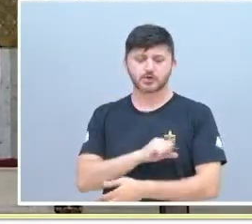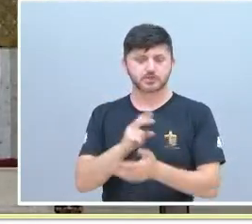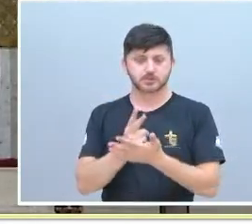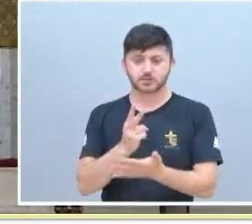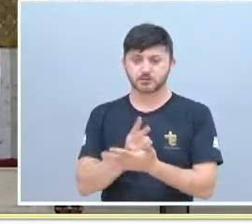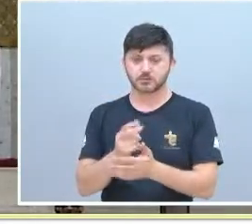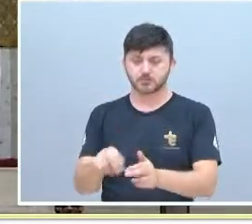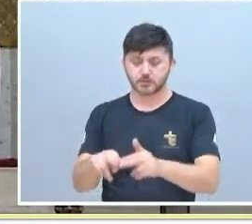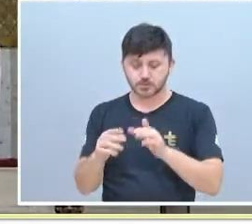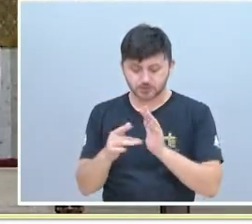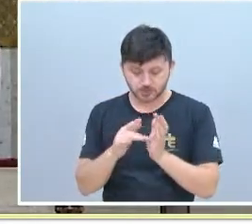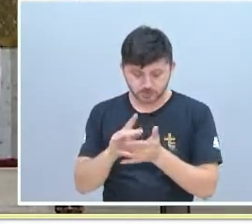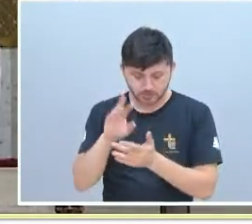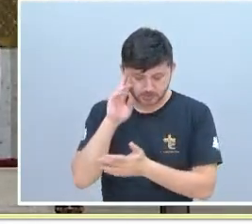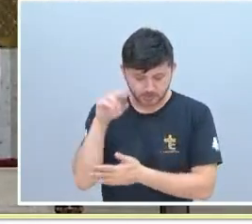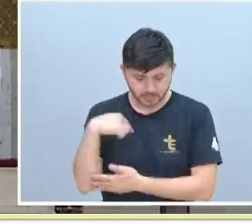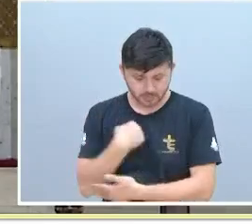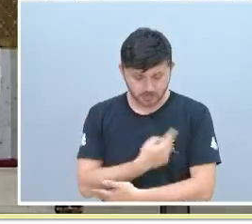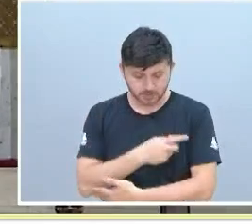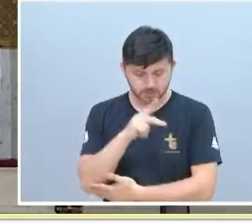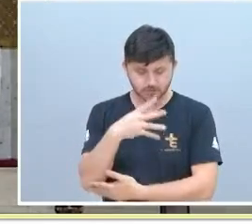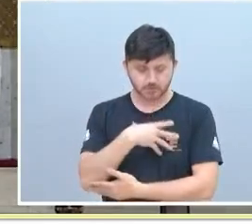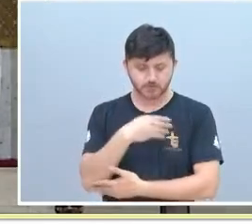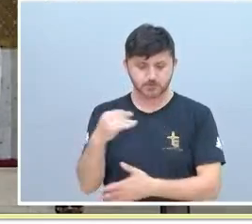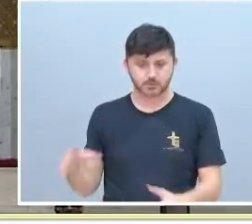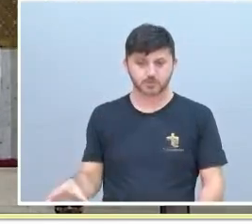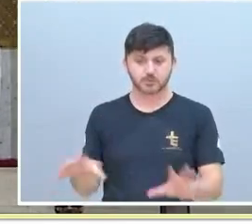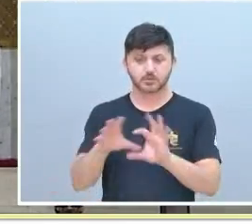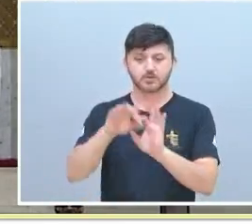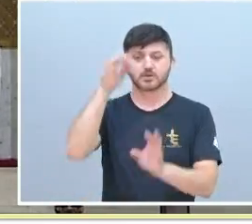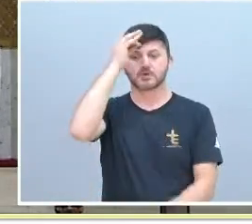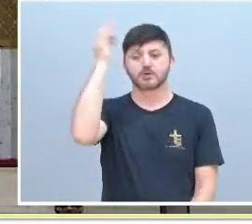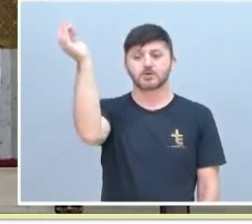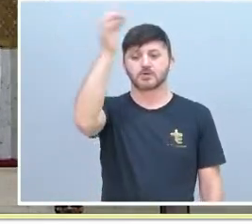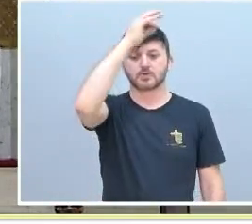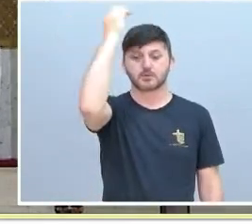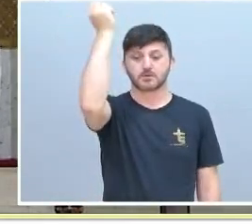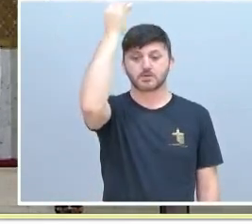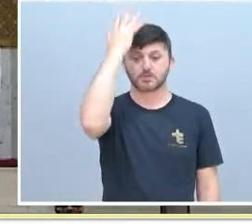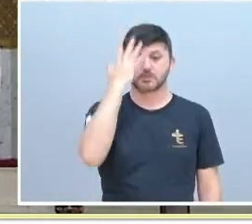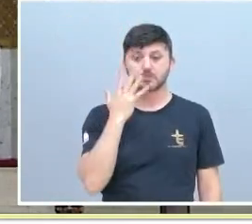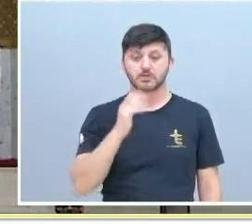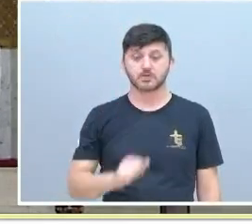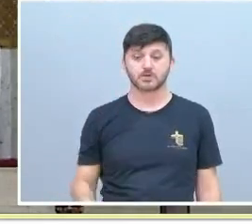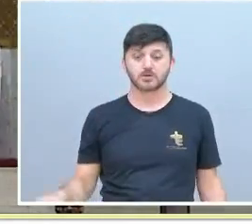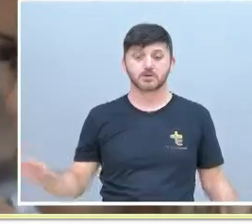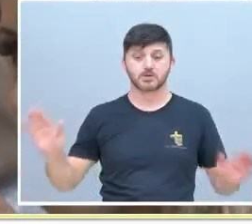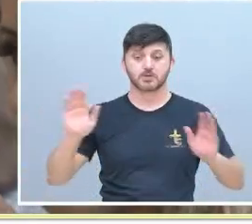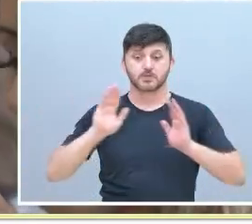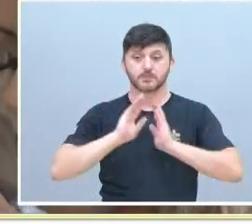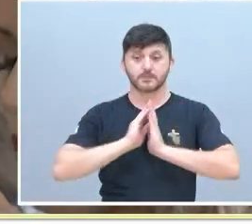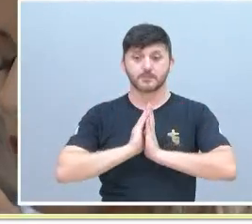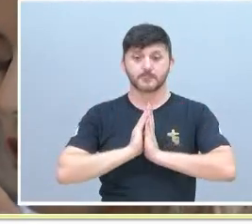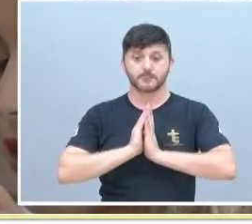Senhor Jesus Cristo, vosso Filho, na unidade do Espírito Santo.